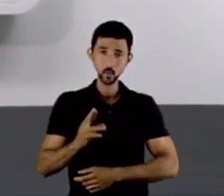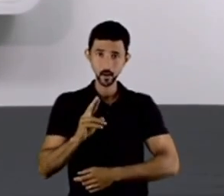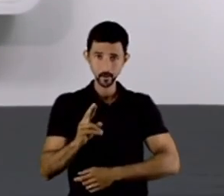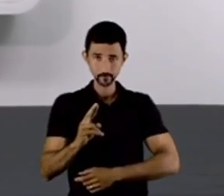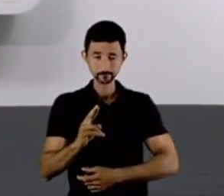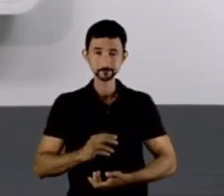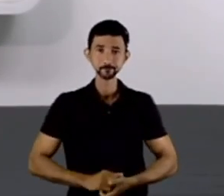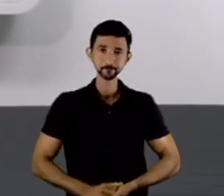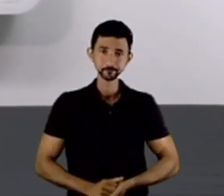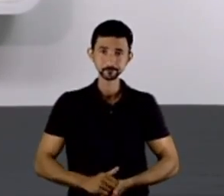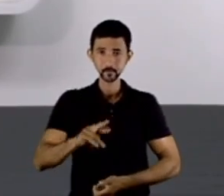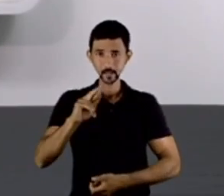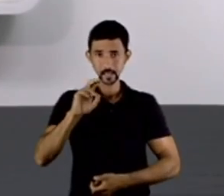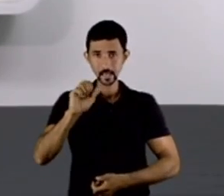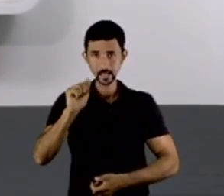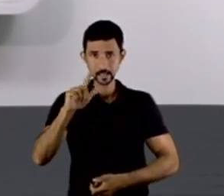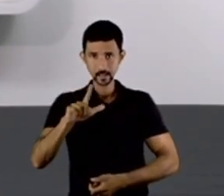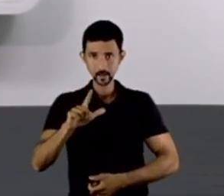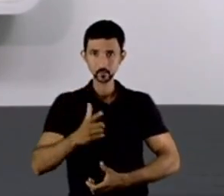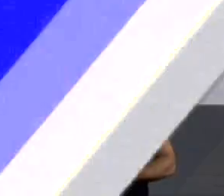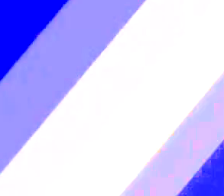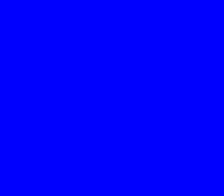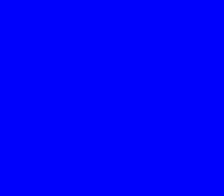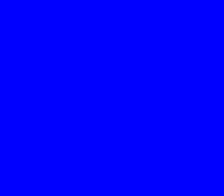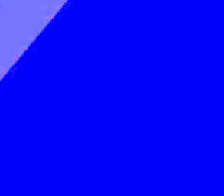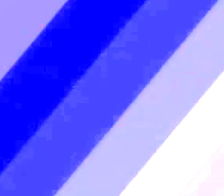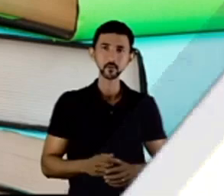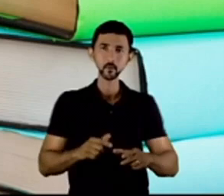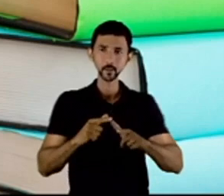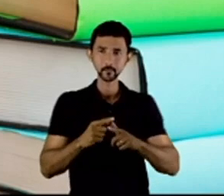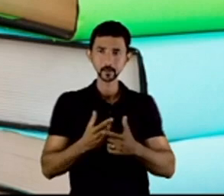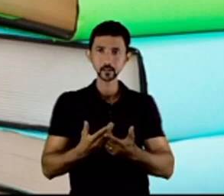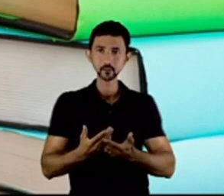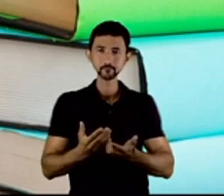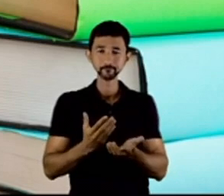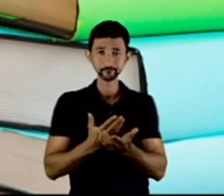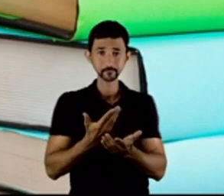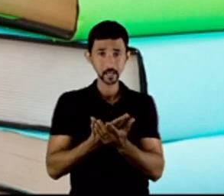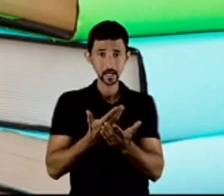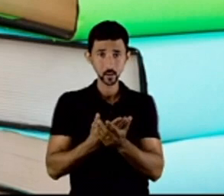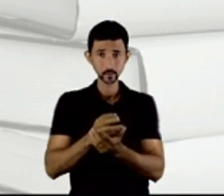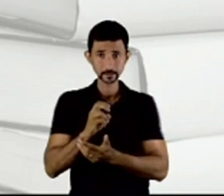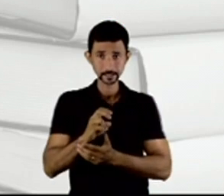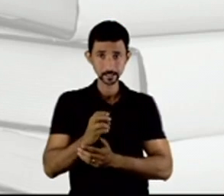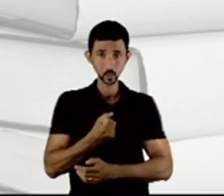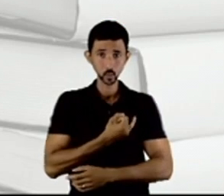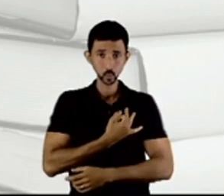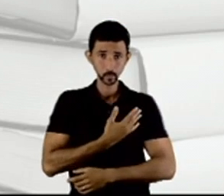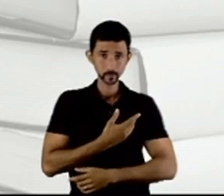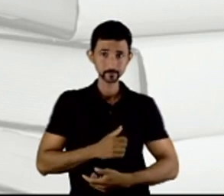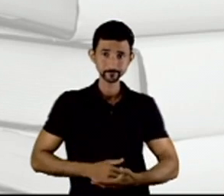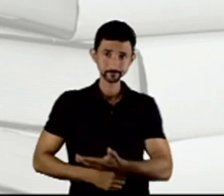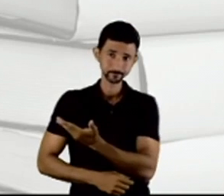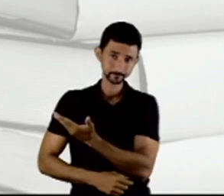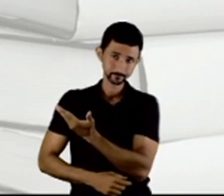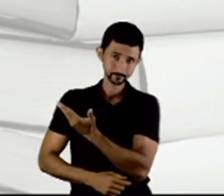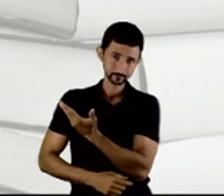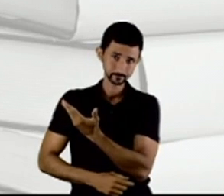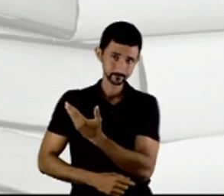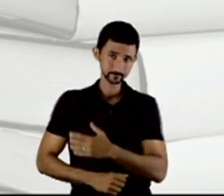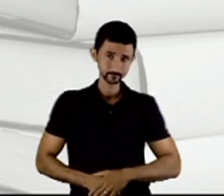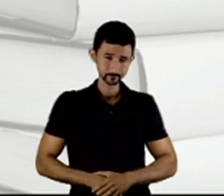certo? Vamos trabalhar a parte 5, certo, dos números reais. E a nossa habilidade hoje